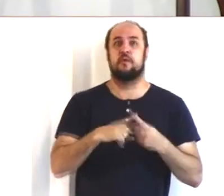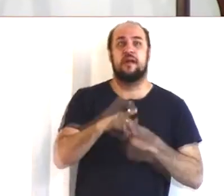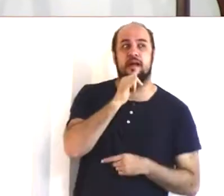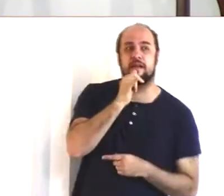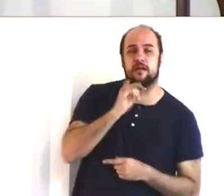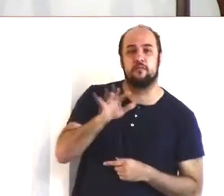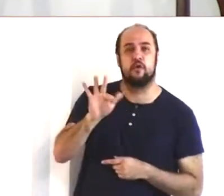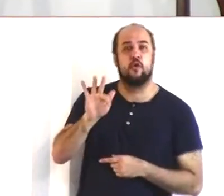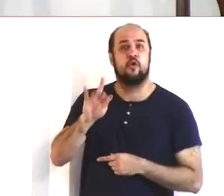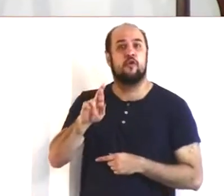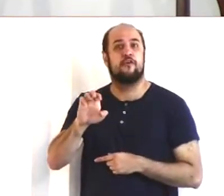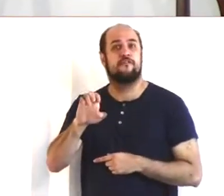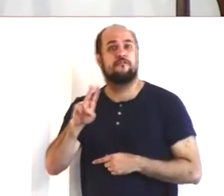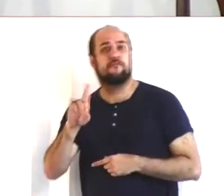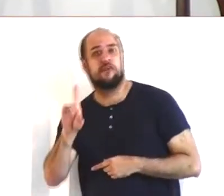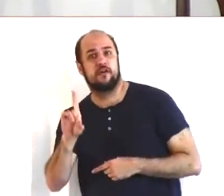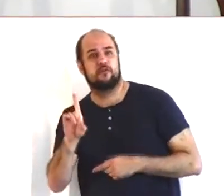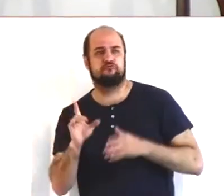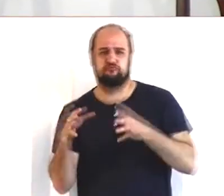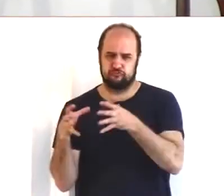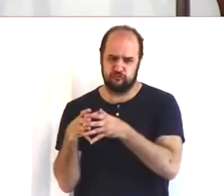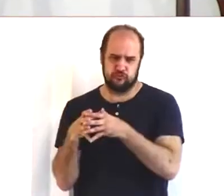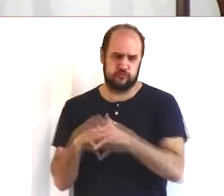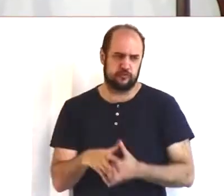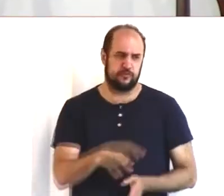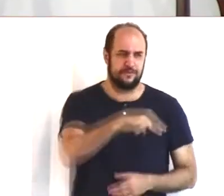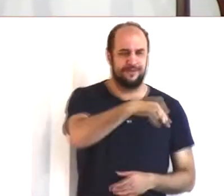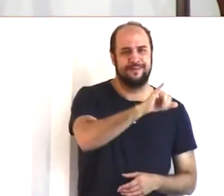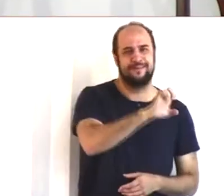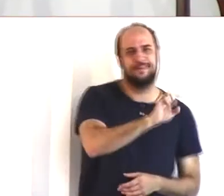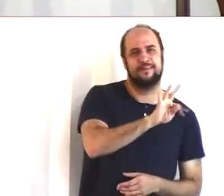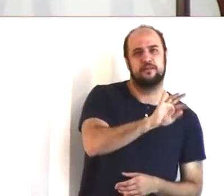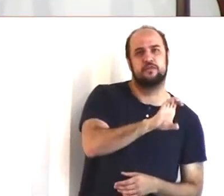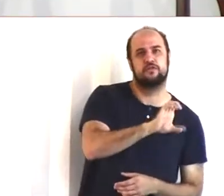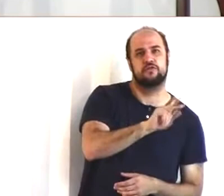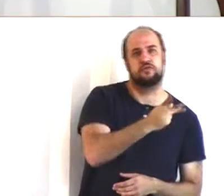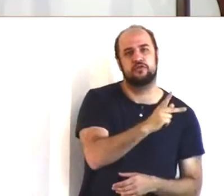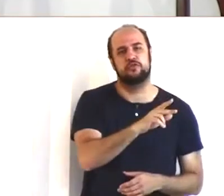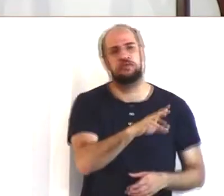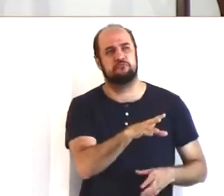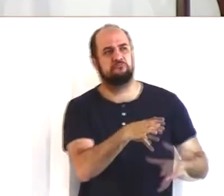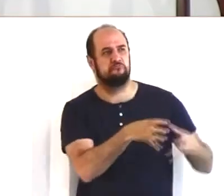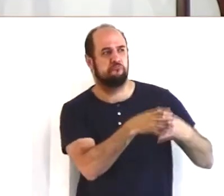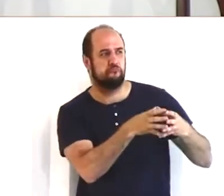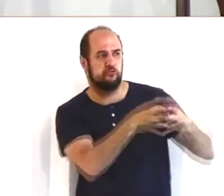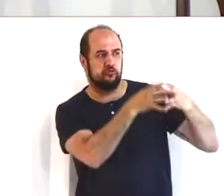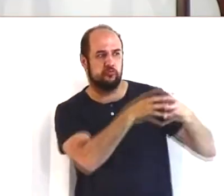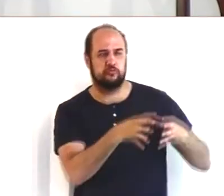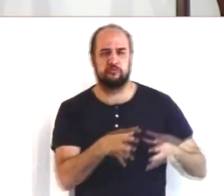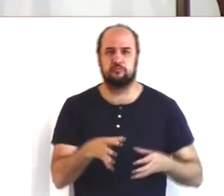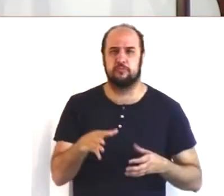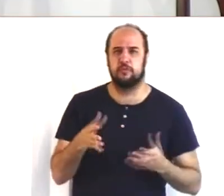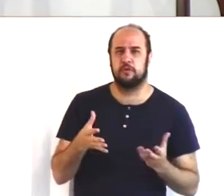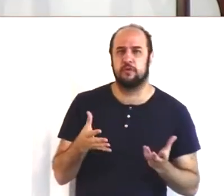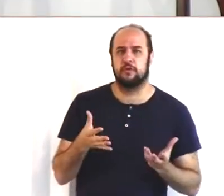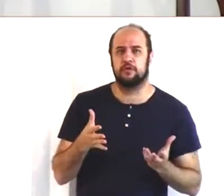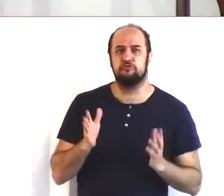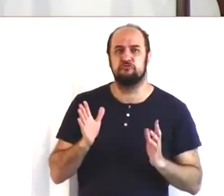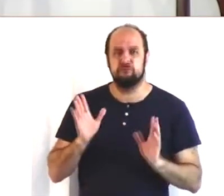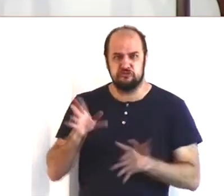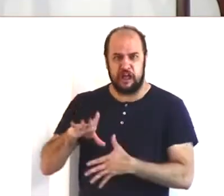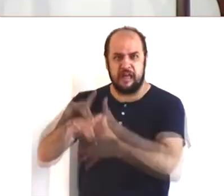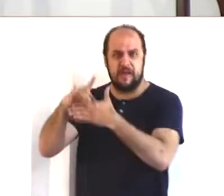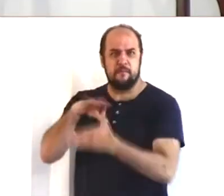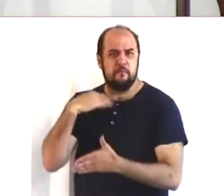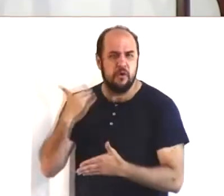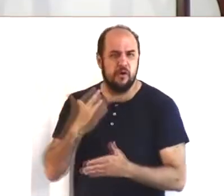grupo, é Nietzsche que conduz outro certo grupo, tantos nomes, né? Por quê? Pessoas